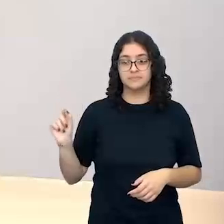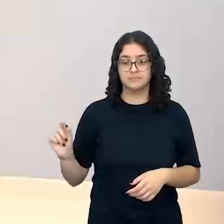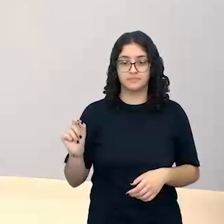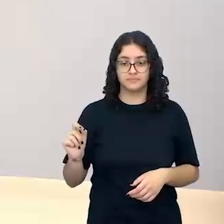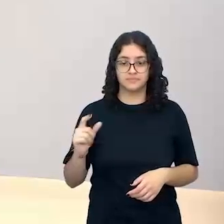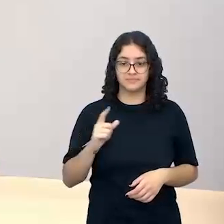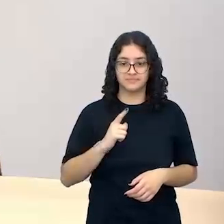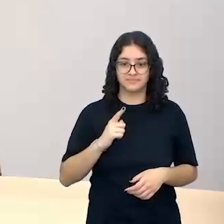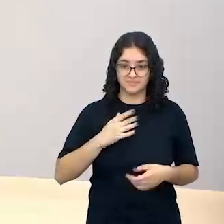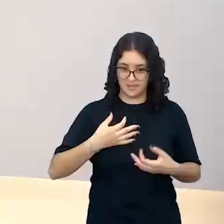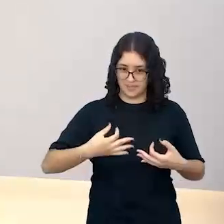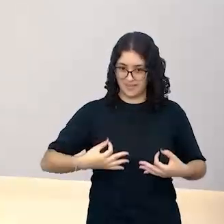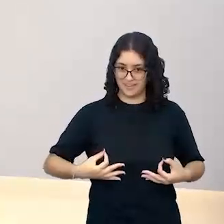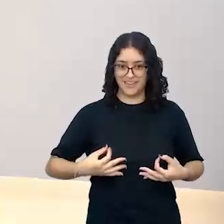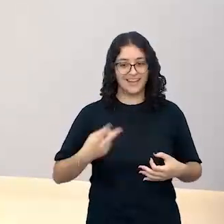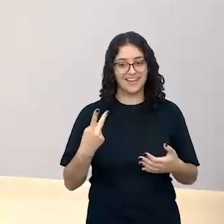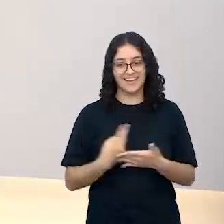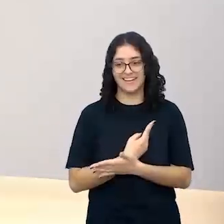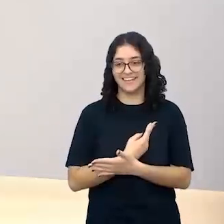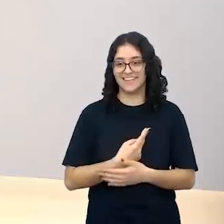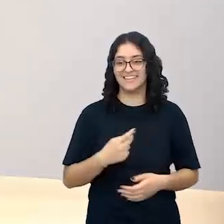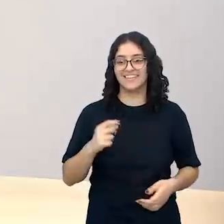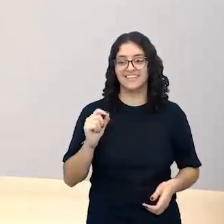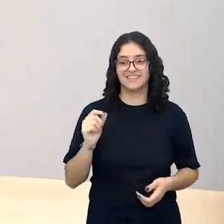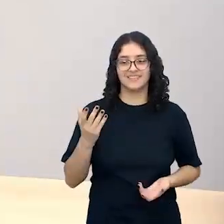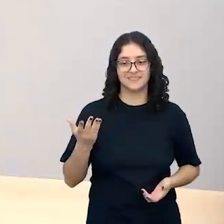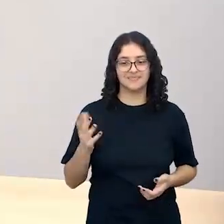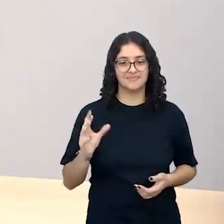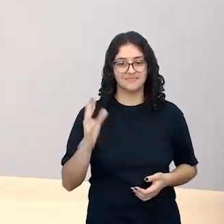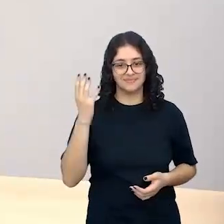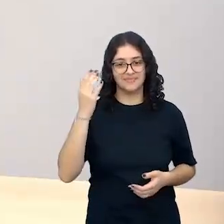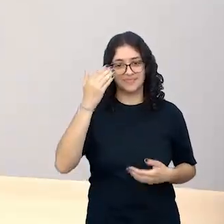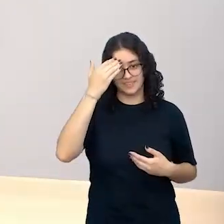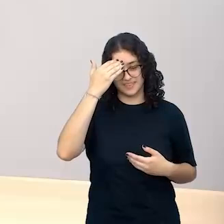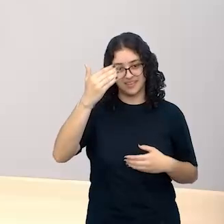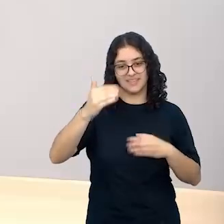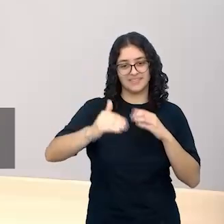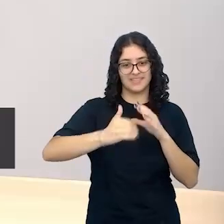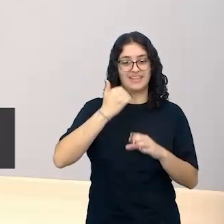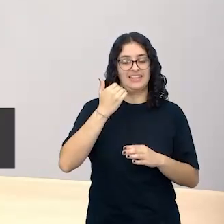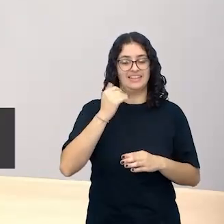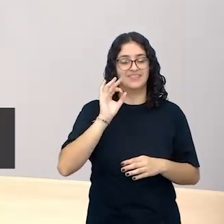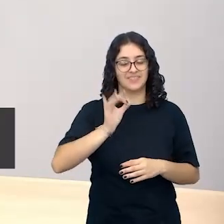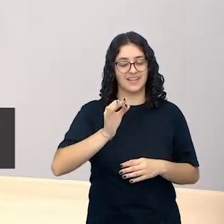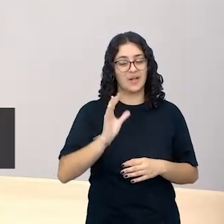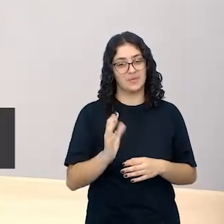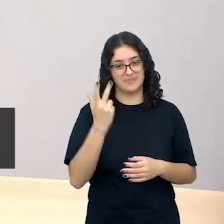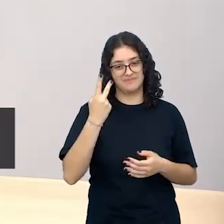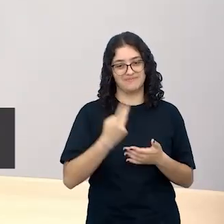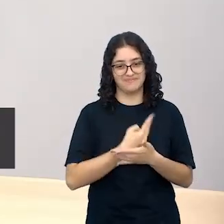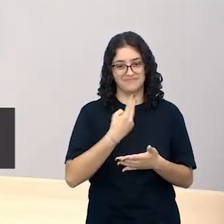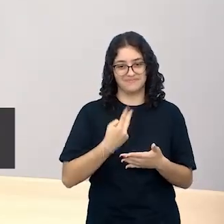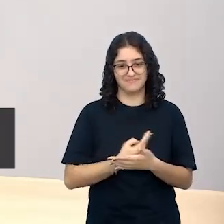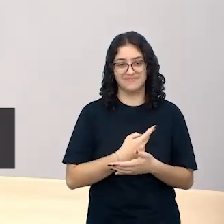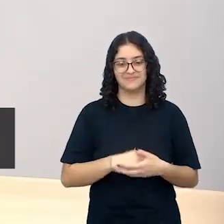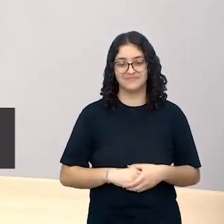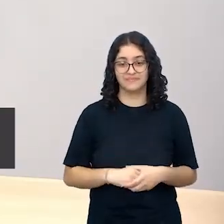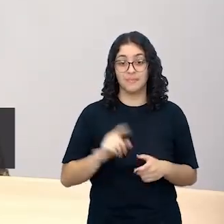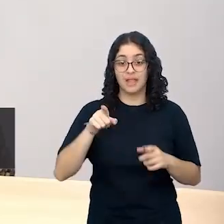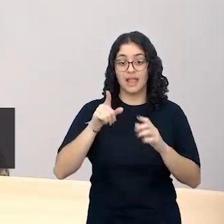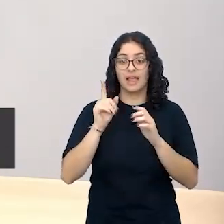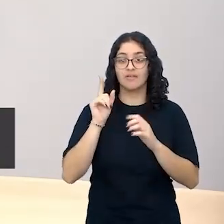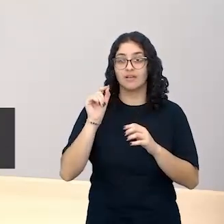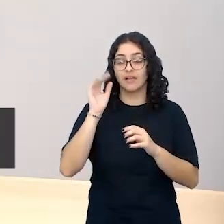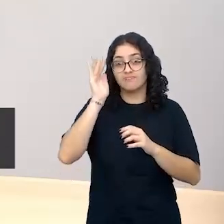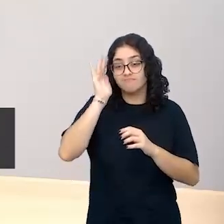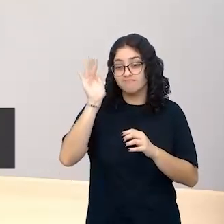meditação. Obrigada, Cristiane. Acontece. Muito obrigada por estar nos ajudando aí. É importante isso também. Vamos falar um pouquinho